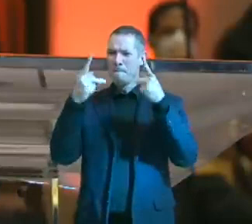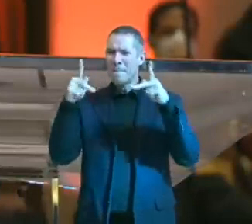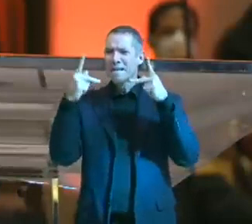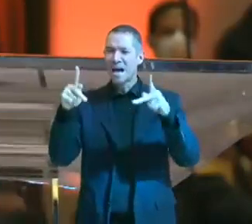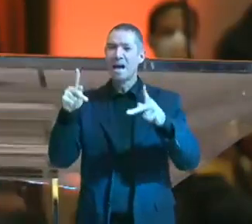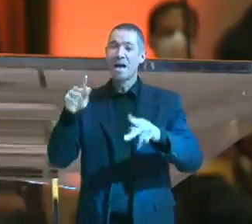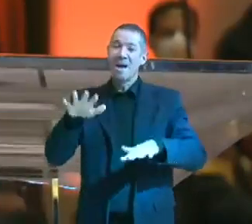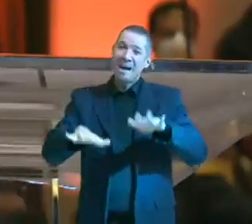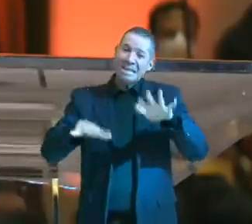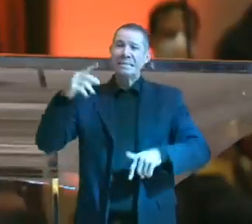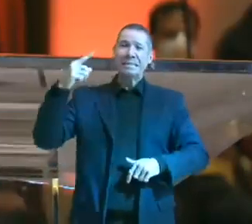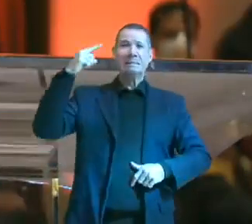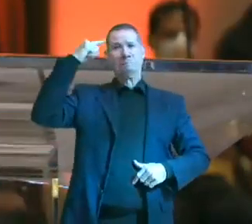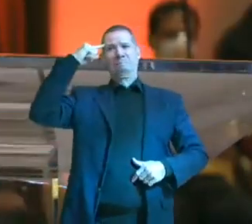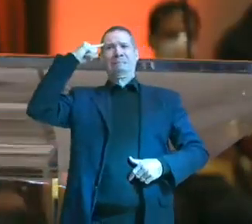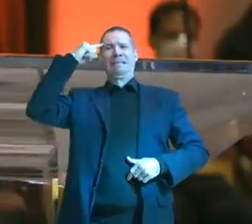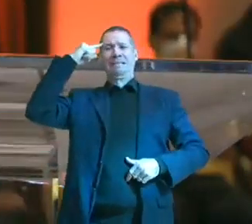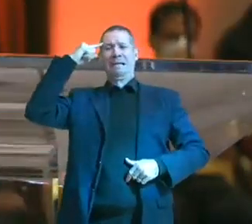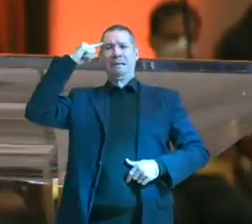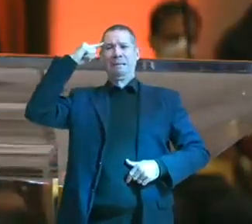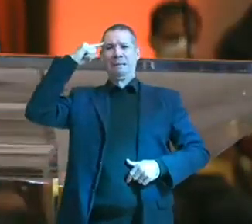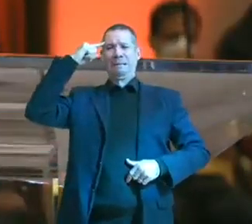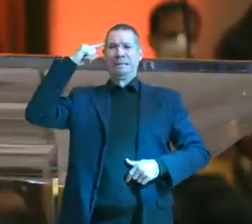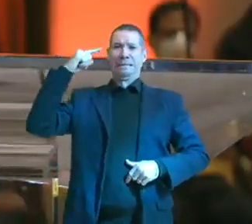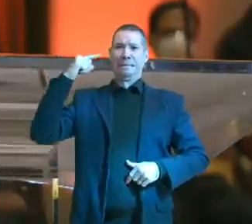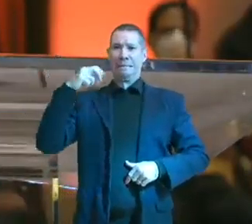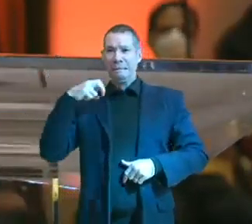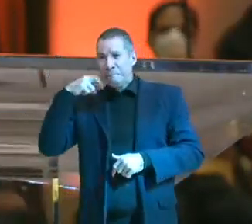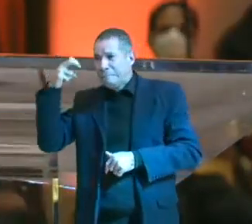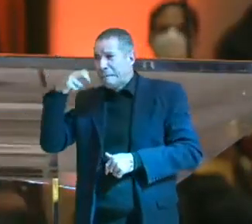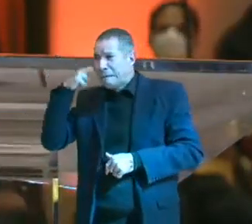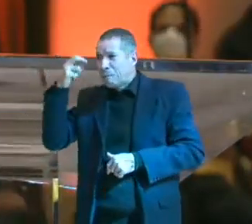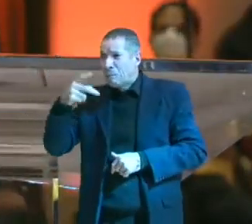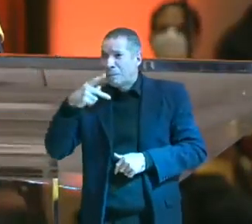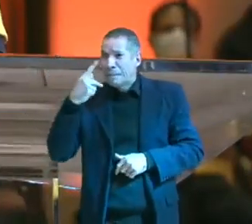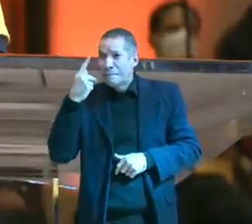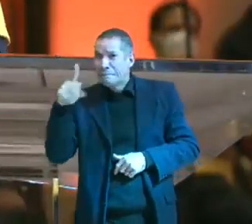que às vezes a gente pensa assim: ai, mas eu tenho tanta vergonha de falar,